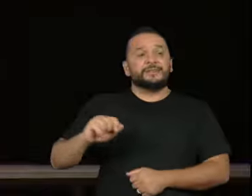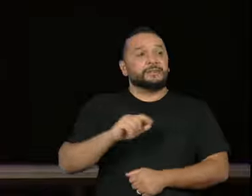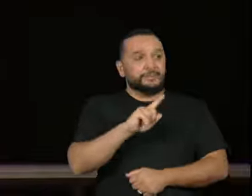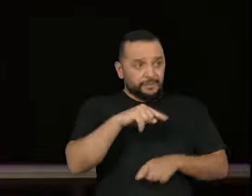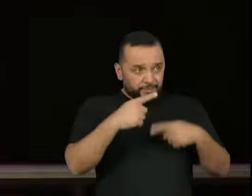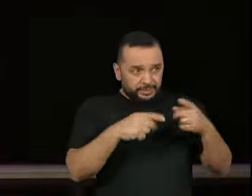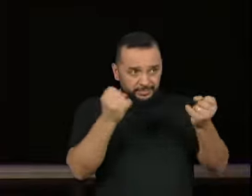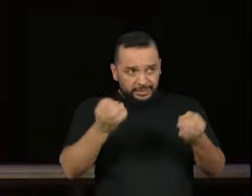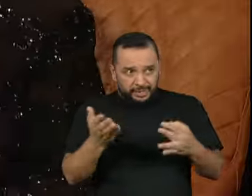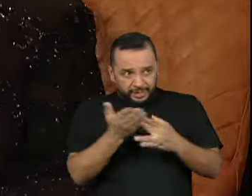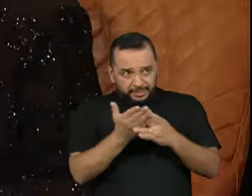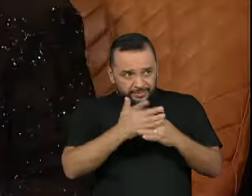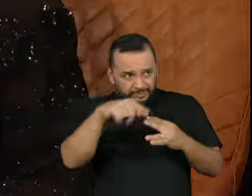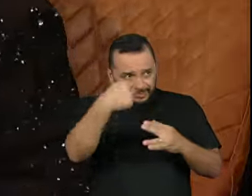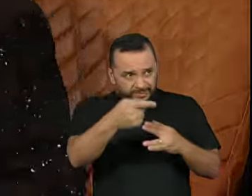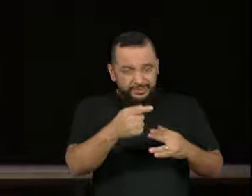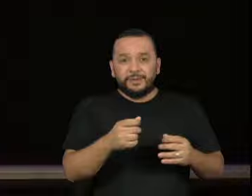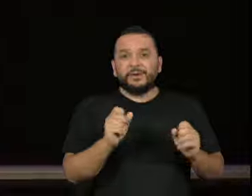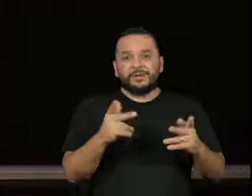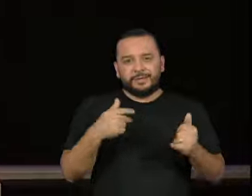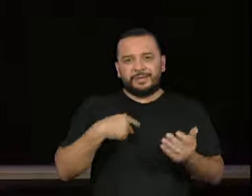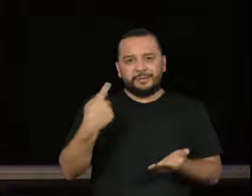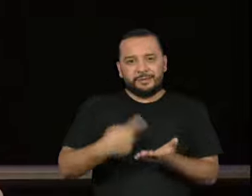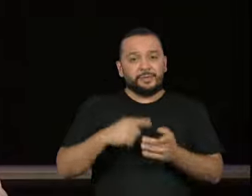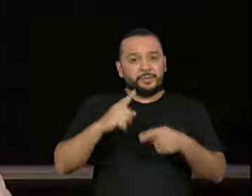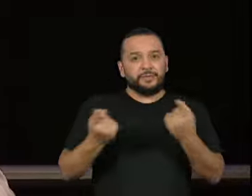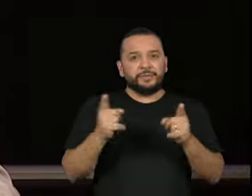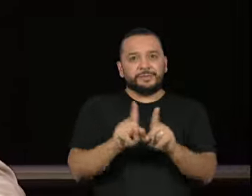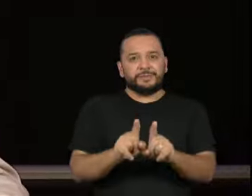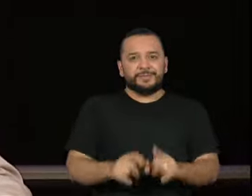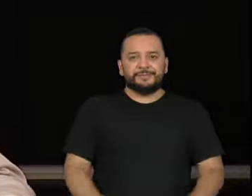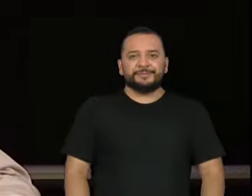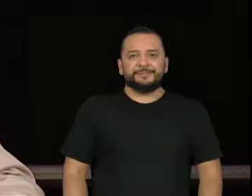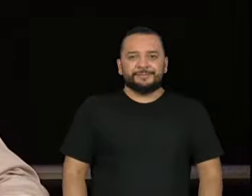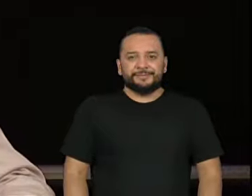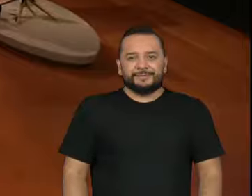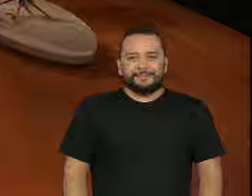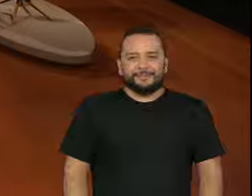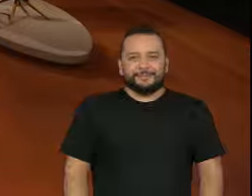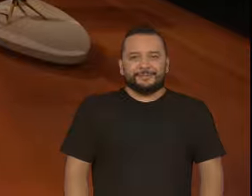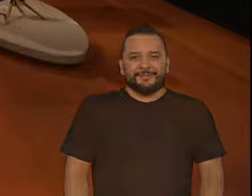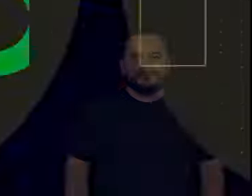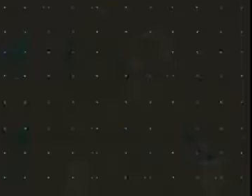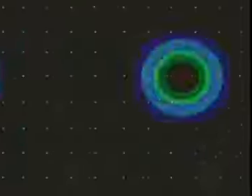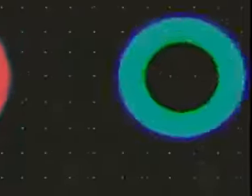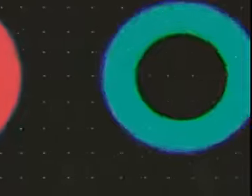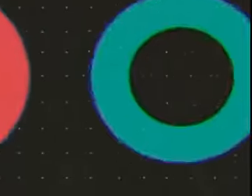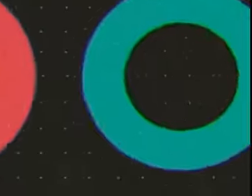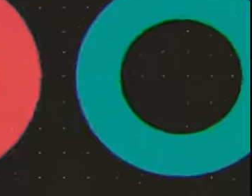esclarecer isso no próximo bloco? Vamos. Tá bom. Voltamos já com o Persona, então.